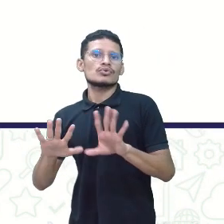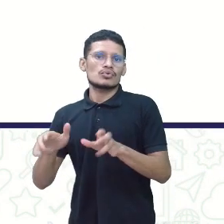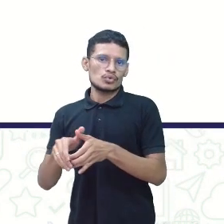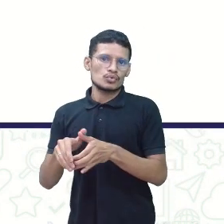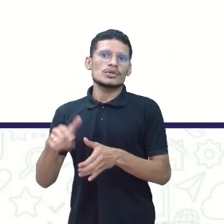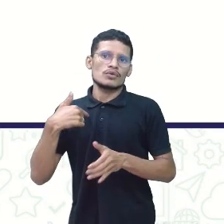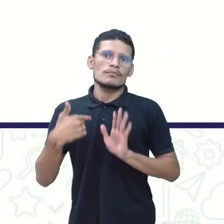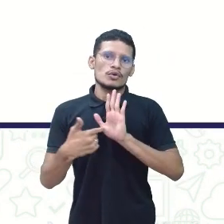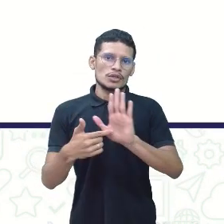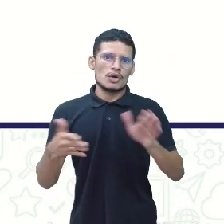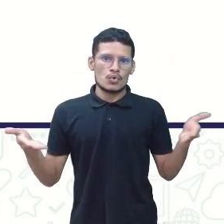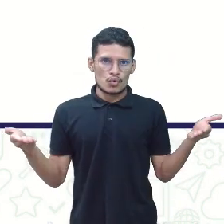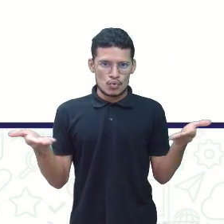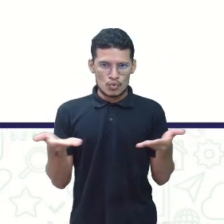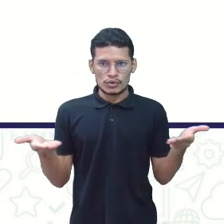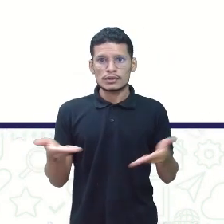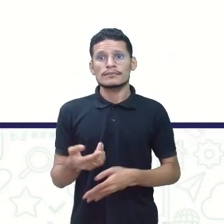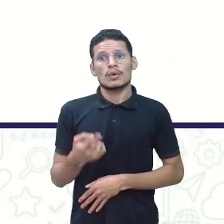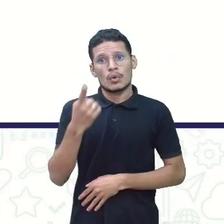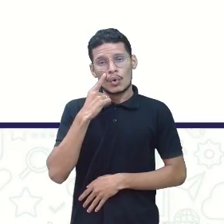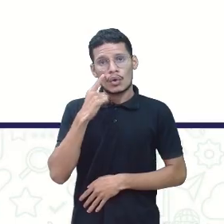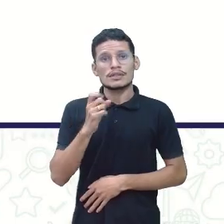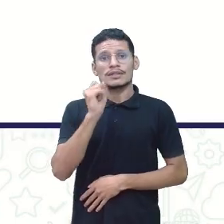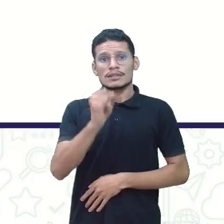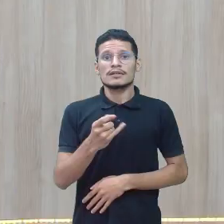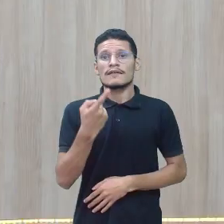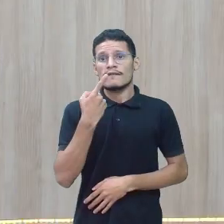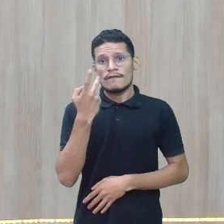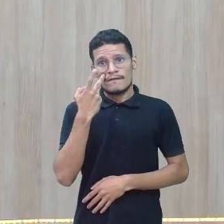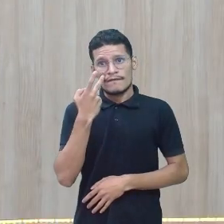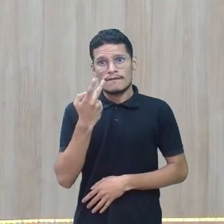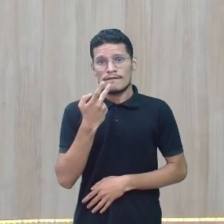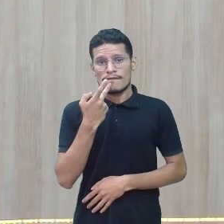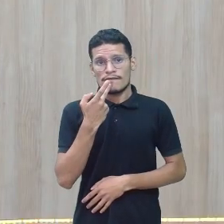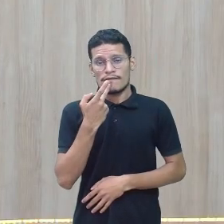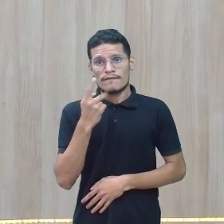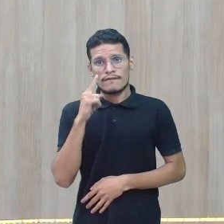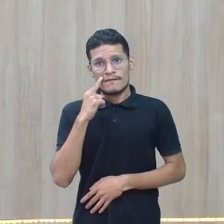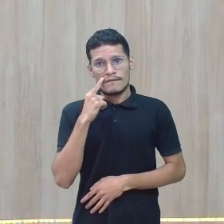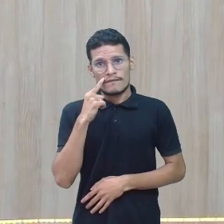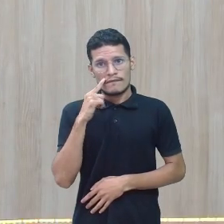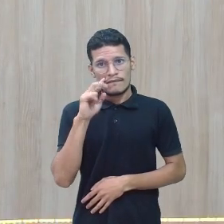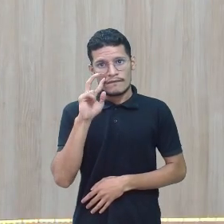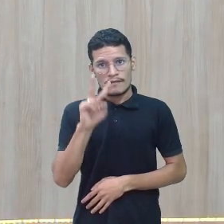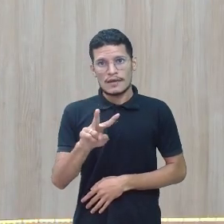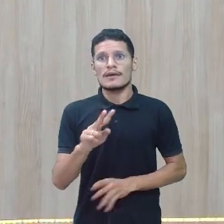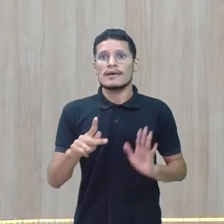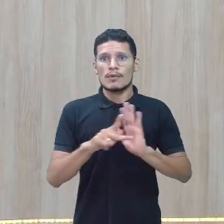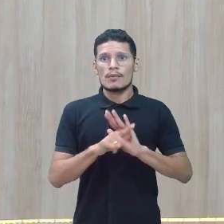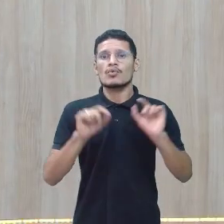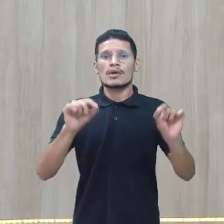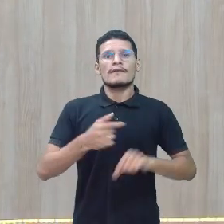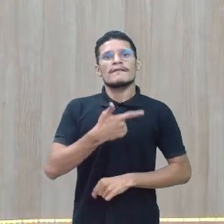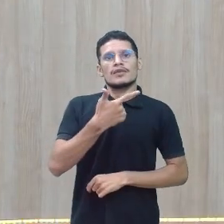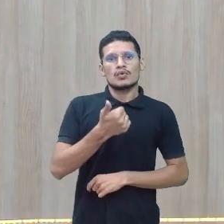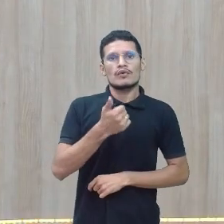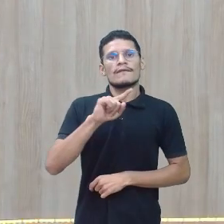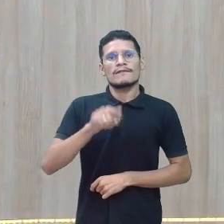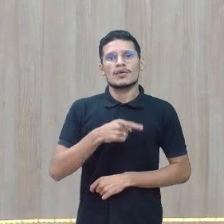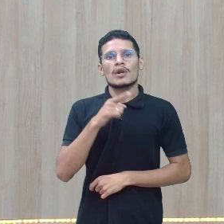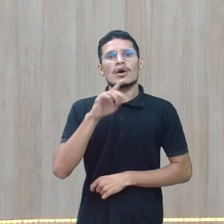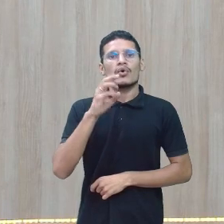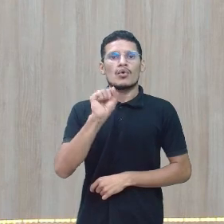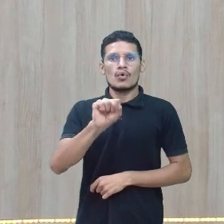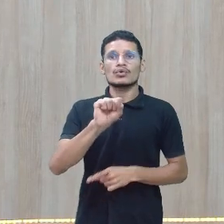hoje. Se a gente observar, a nossa média aritmética foi 21,8, né? Então, eu estou pegando todos os elementos desse